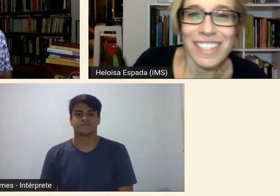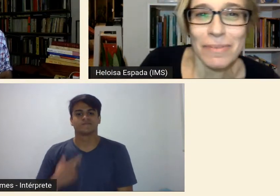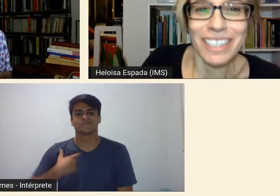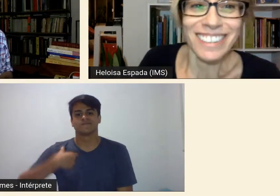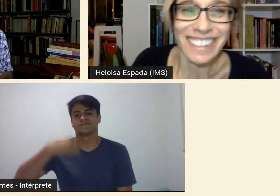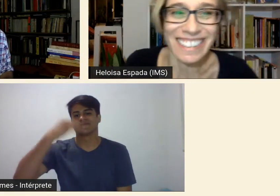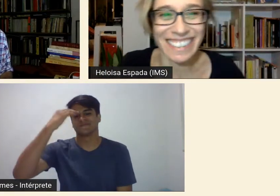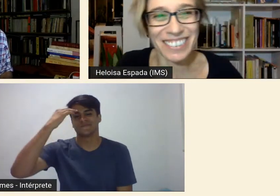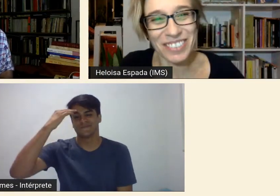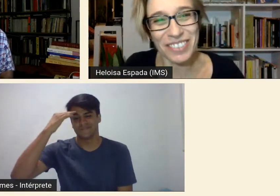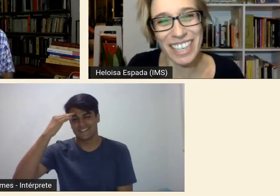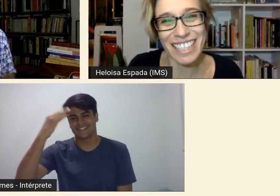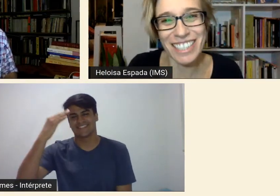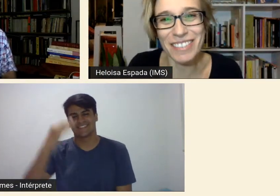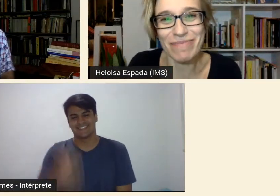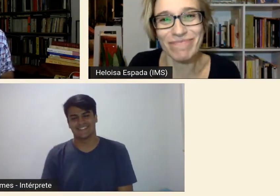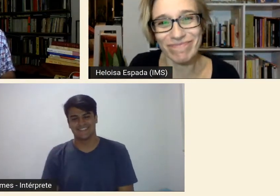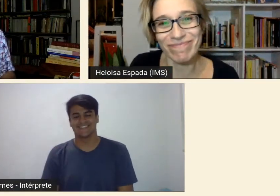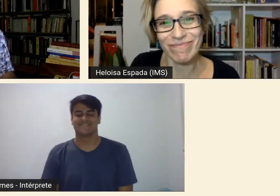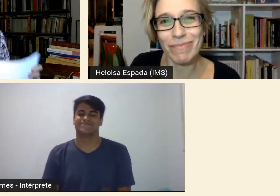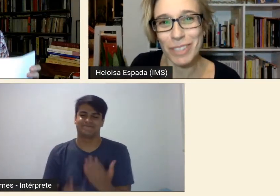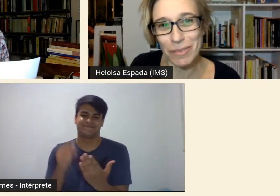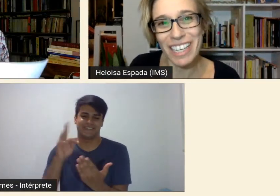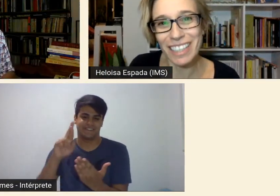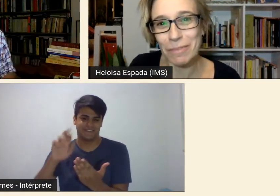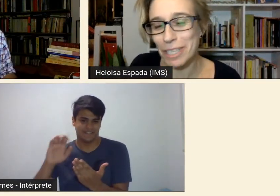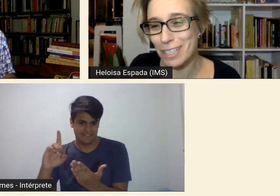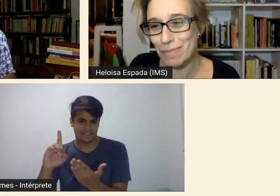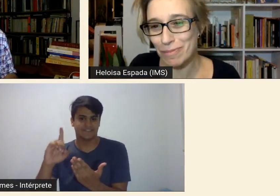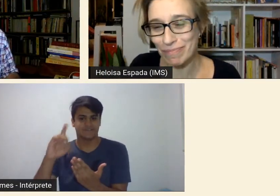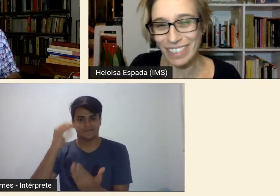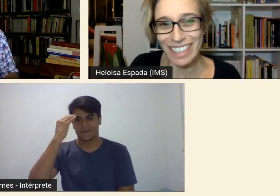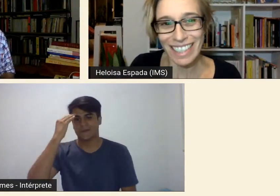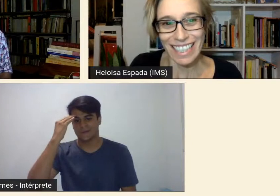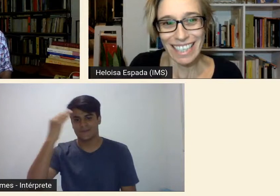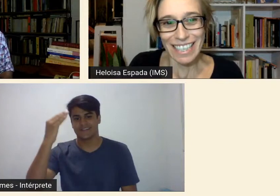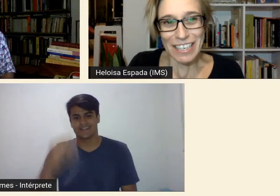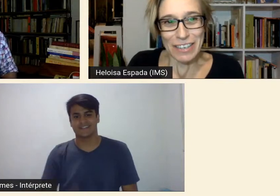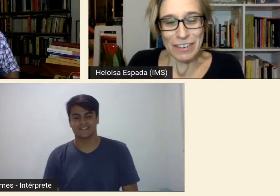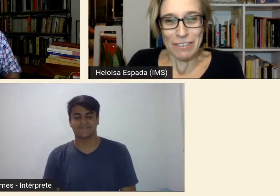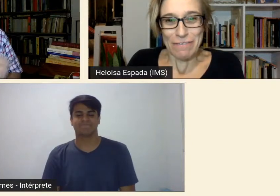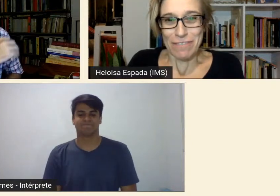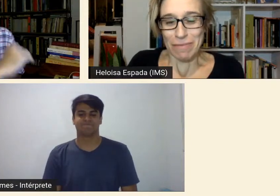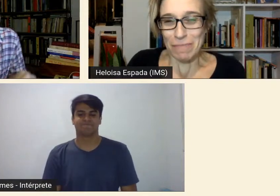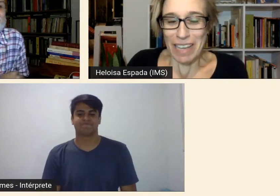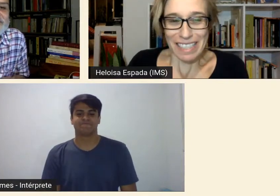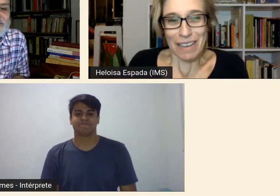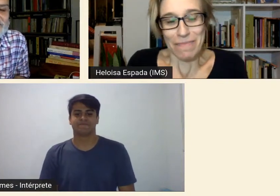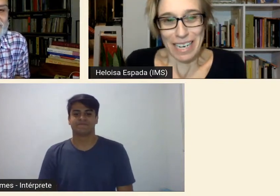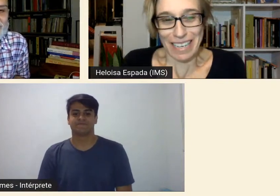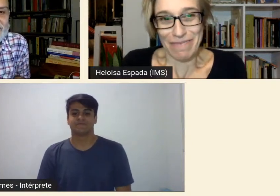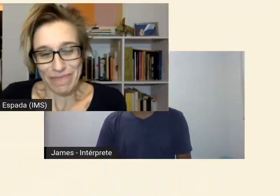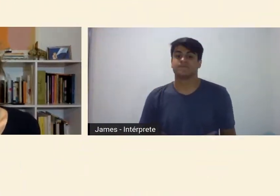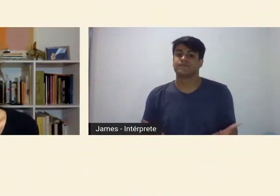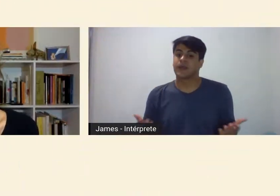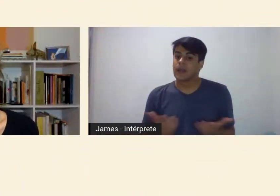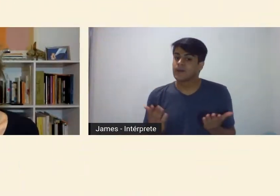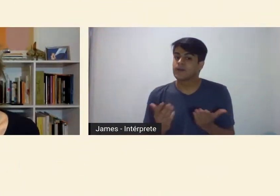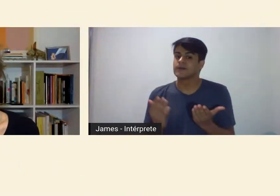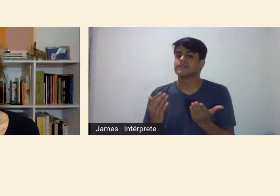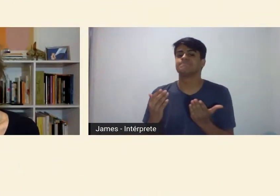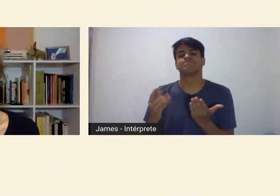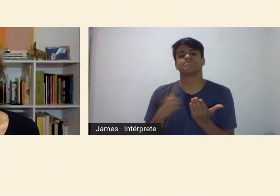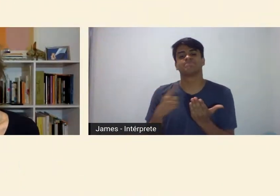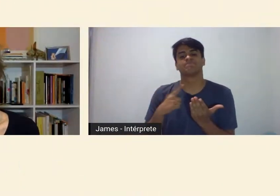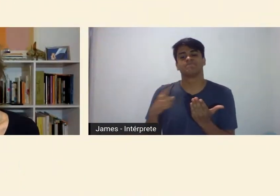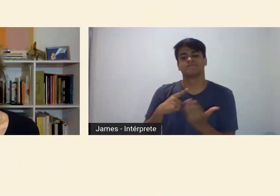obrigadíssima Fred muito obrigada mesmo vamos passar para a segunda